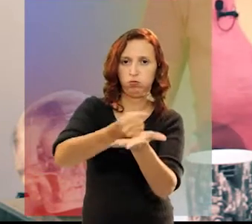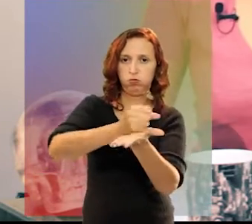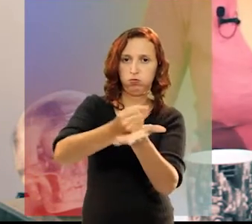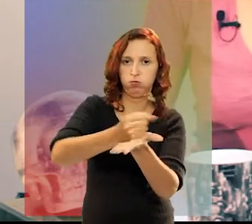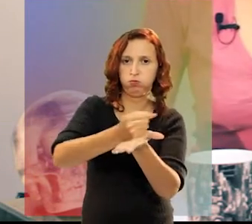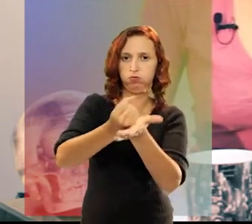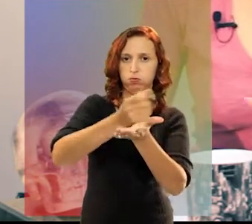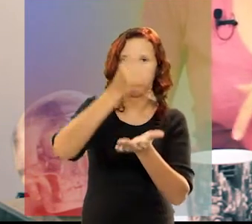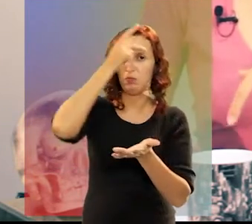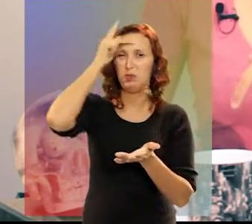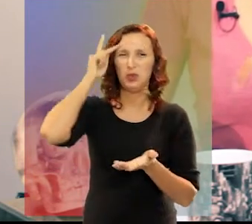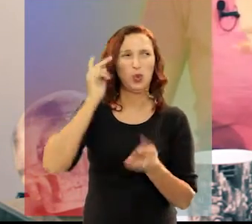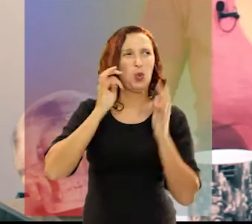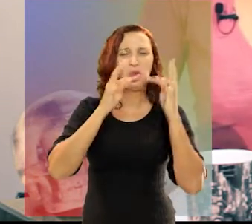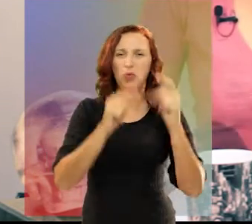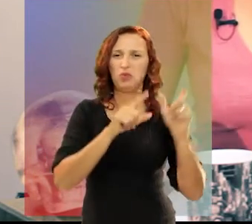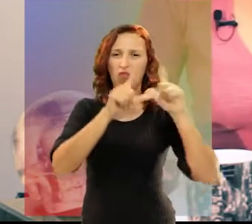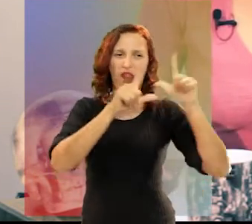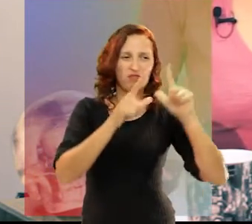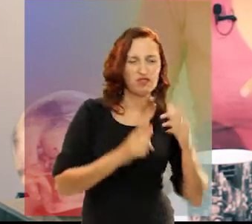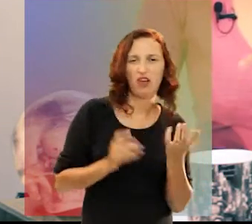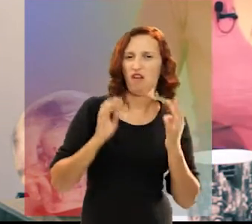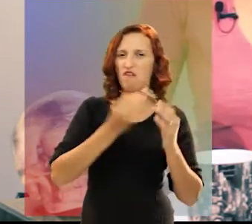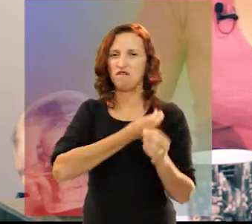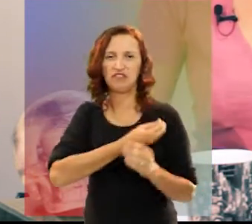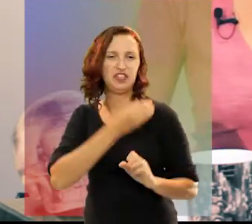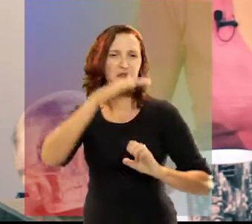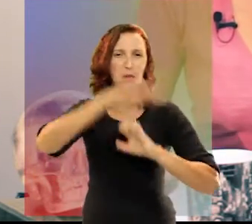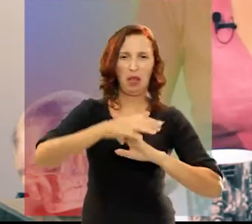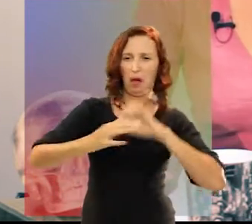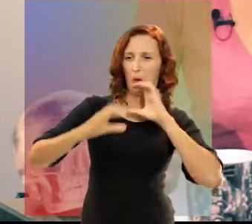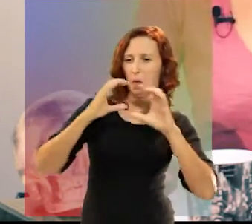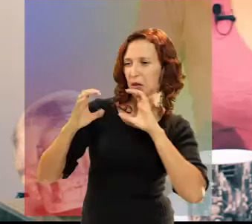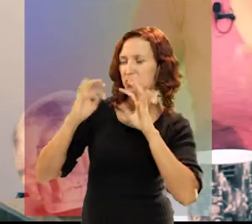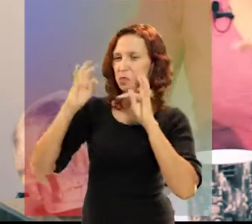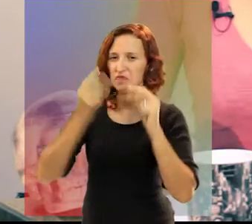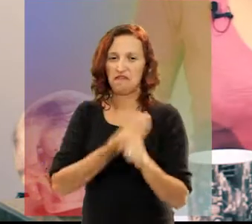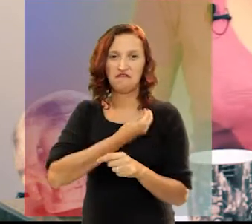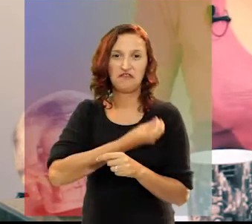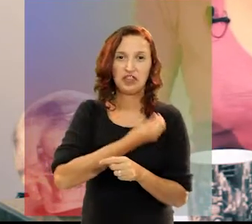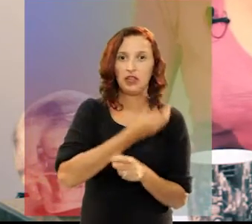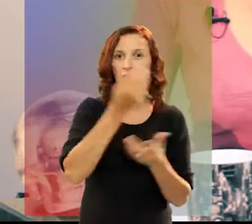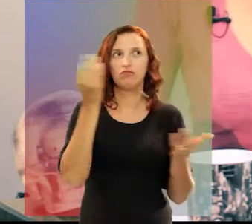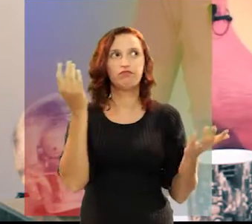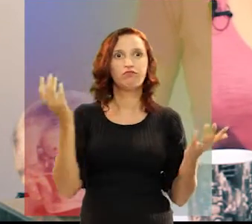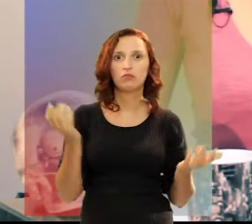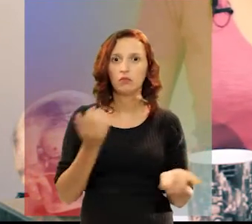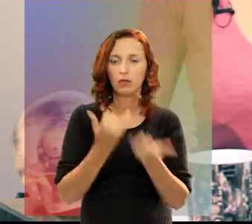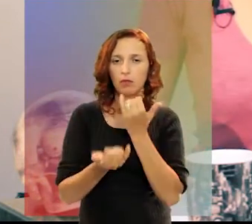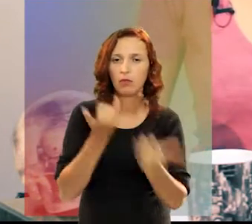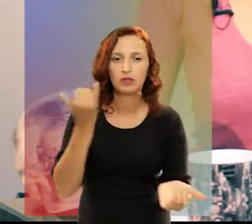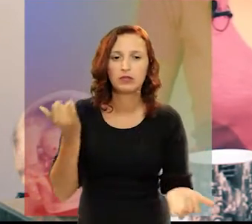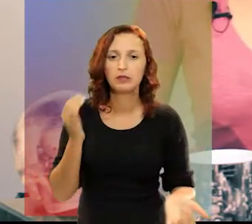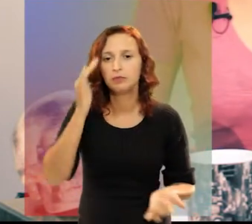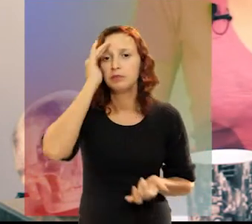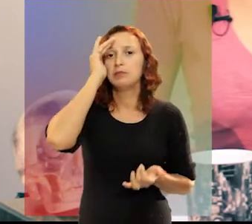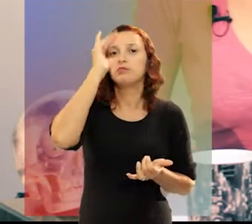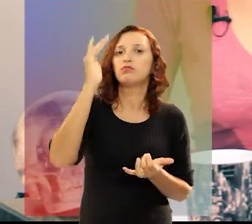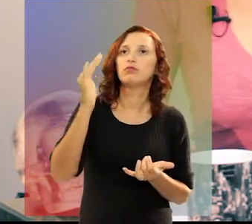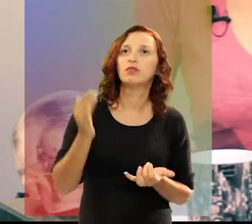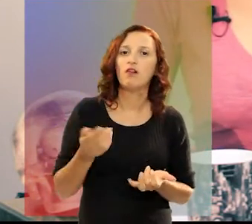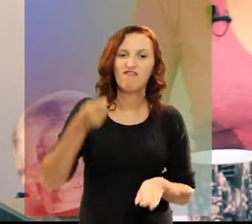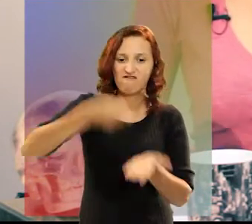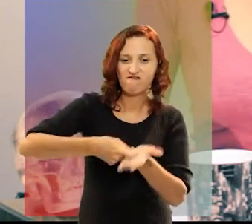total controle sobre as mídias, sobre as empresas de comunicação e sobre a vida das pessoas.